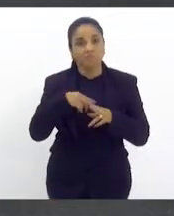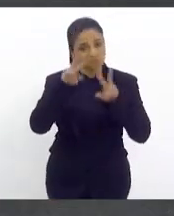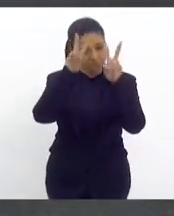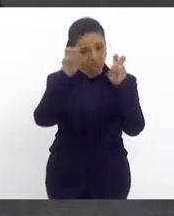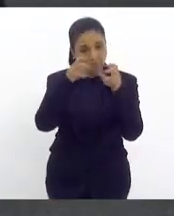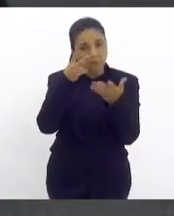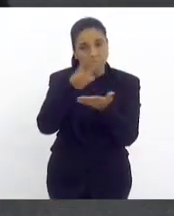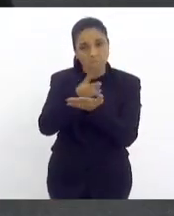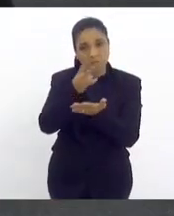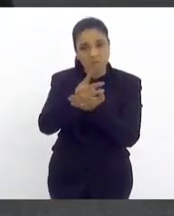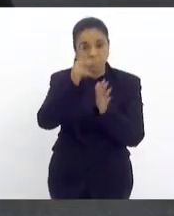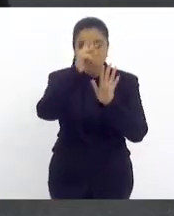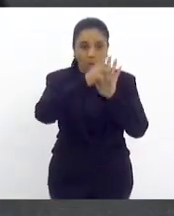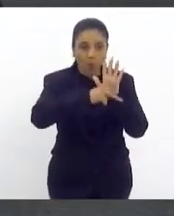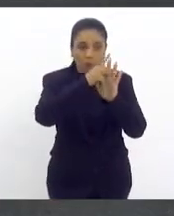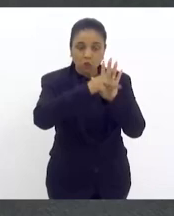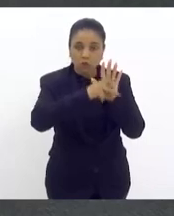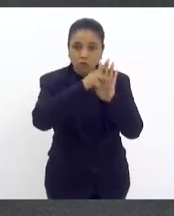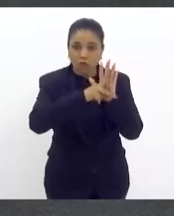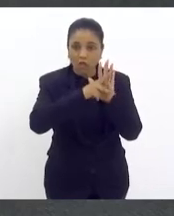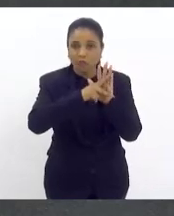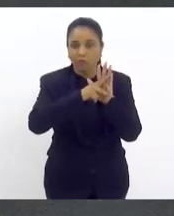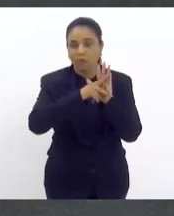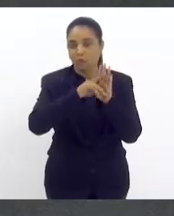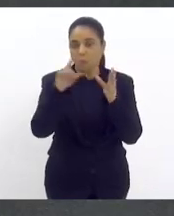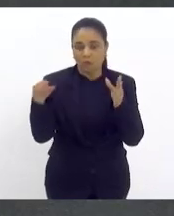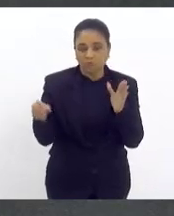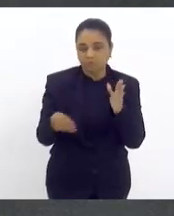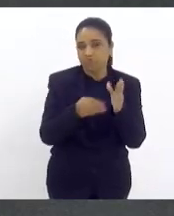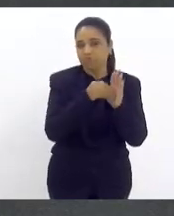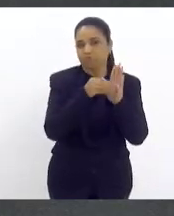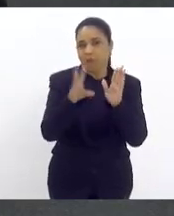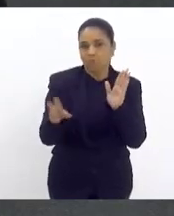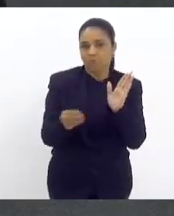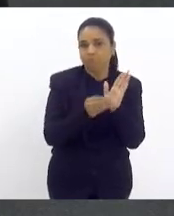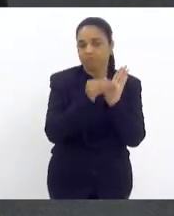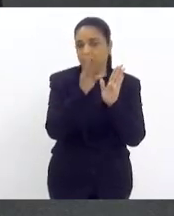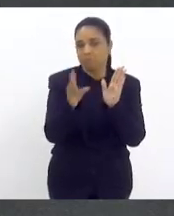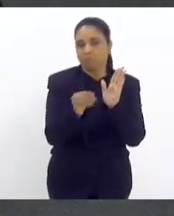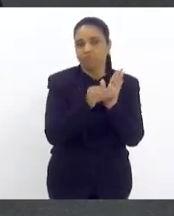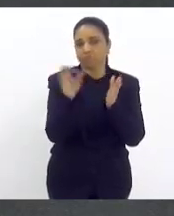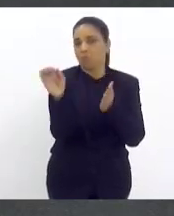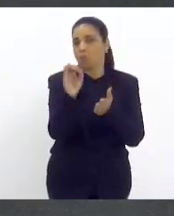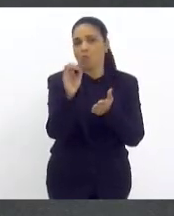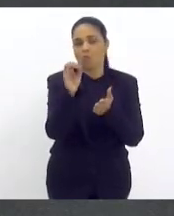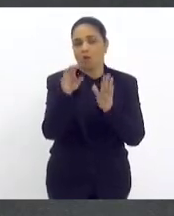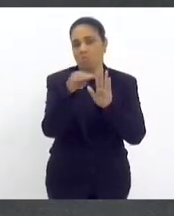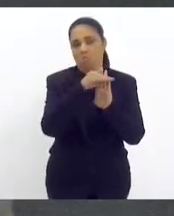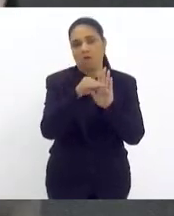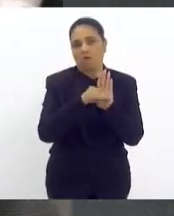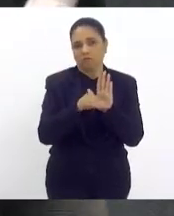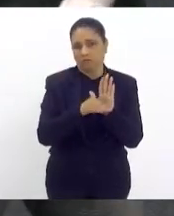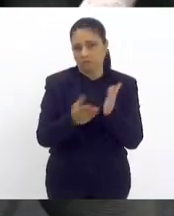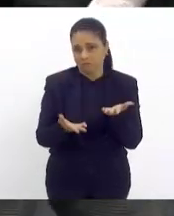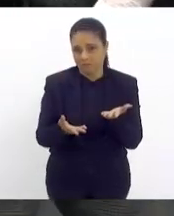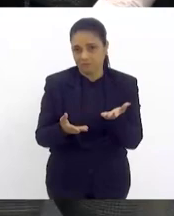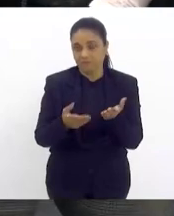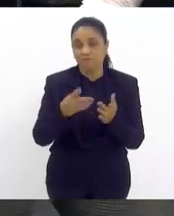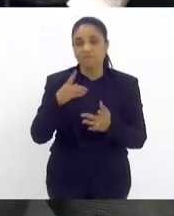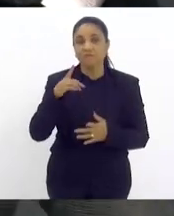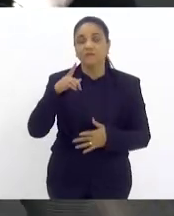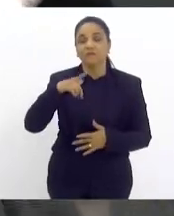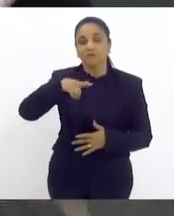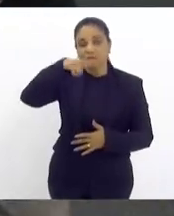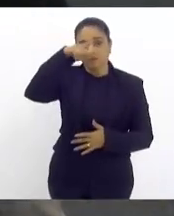tema dos projetos que não entrava em falta depois pode dizer que já tenha conseguido alguma coisa o Deputado Luiz Paulo